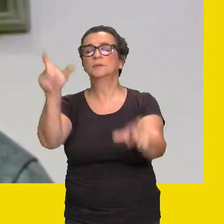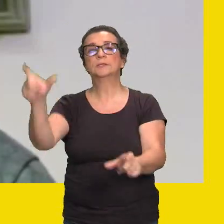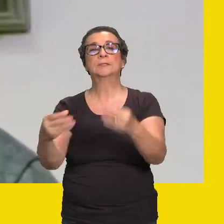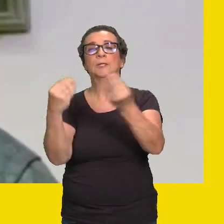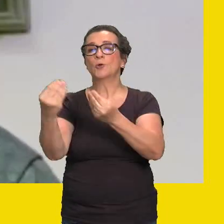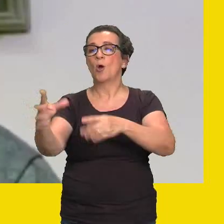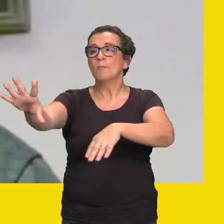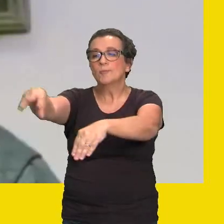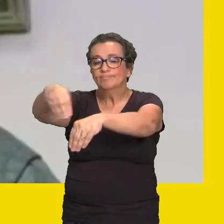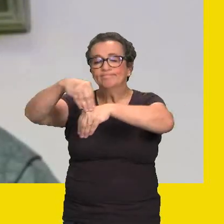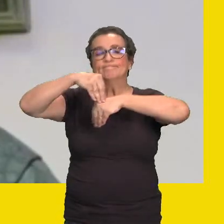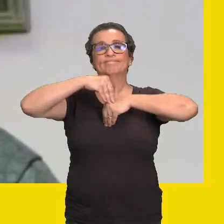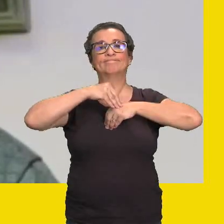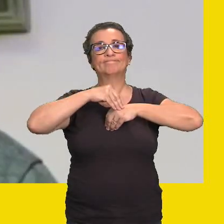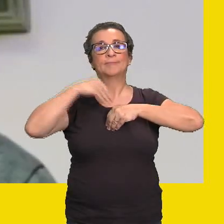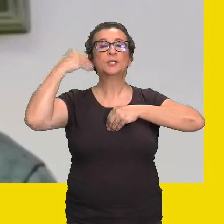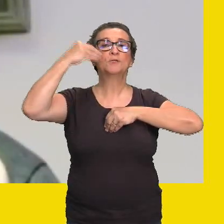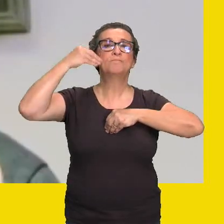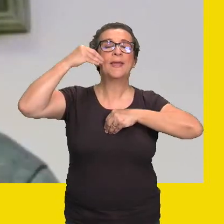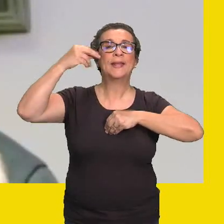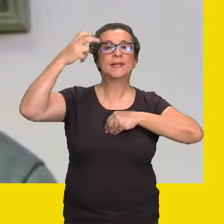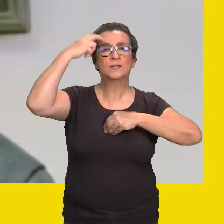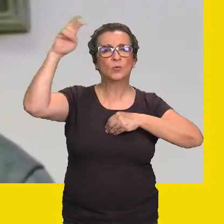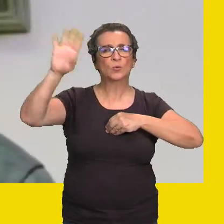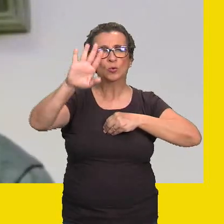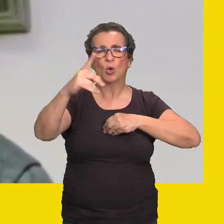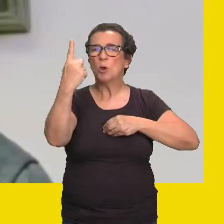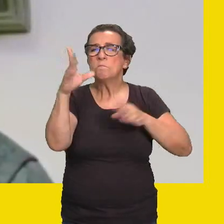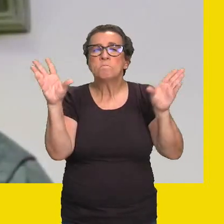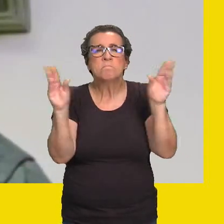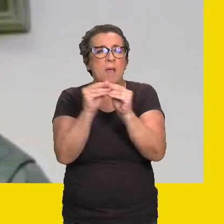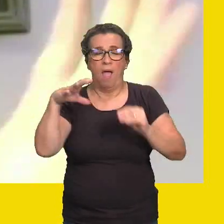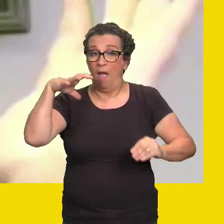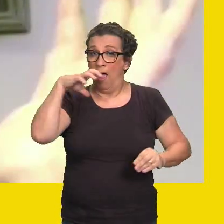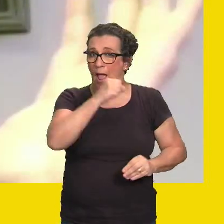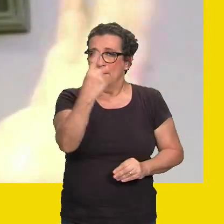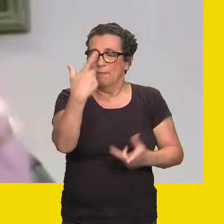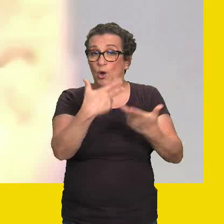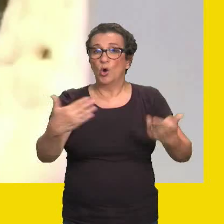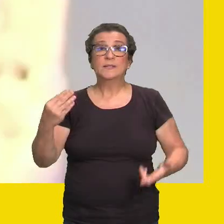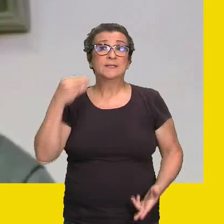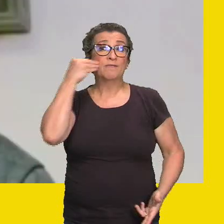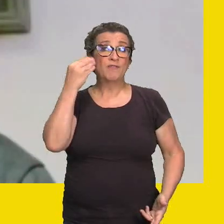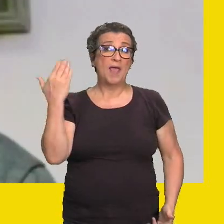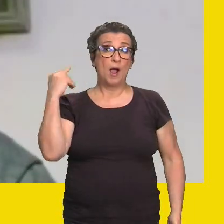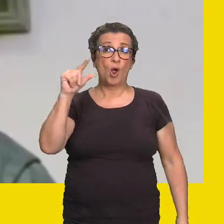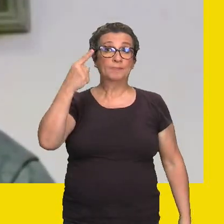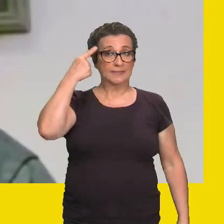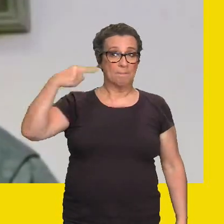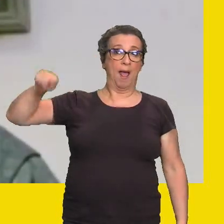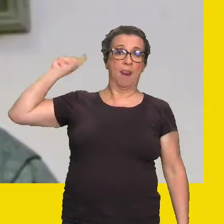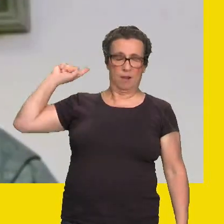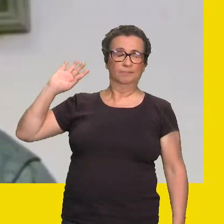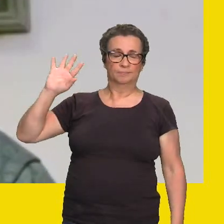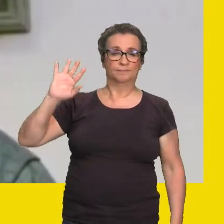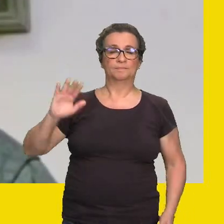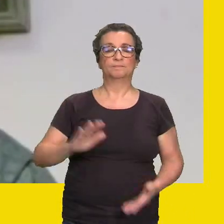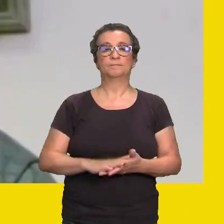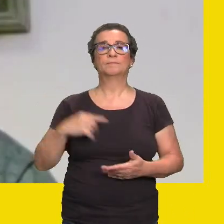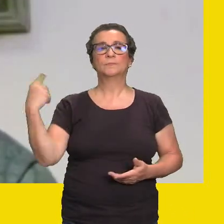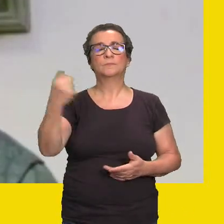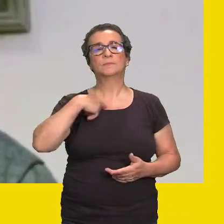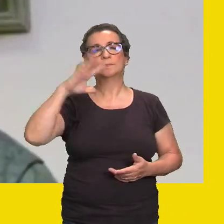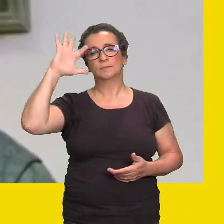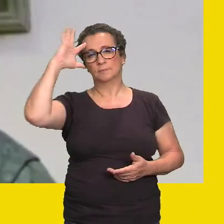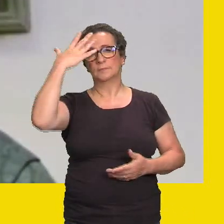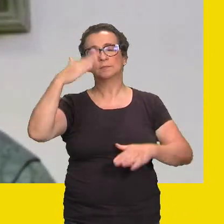cultura. Eu queria trazer para vocês bem rapidinho uma coisa que eu vivi agora, semana passada, né? A gente resolveu